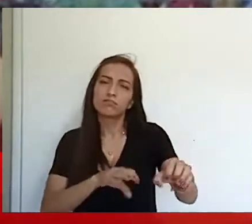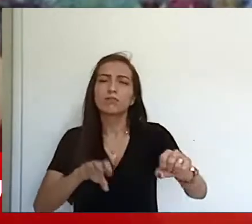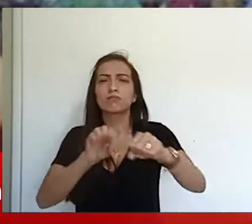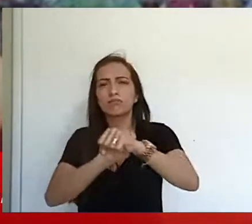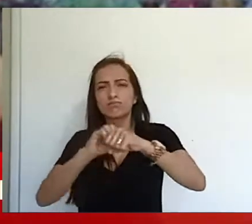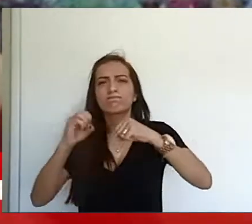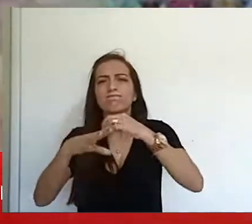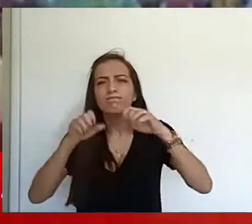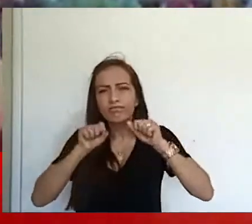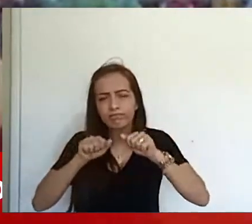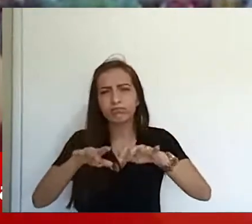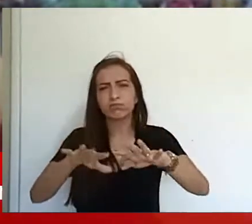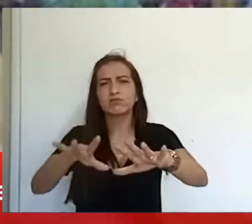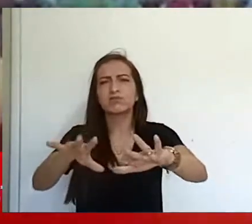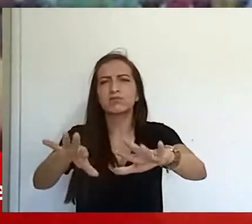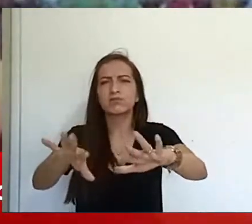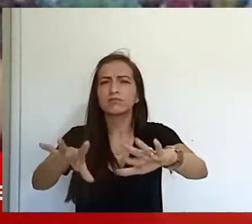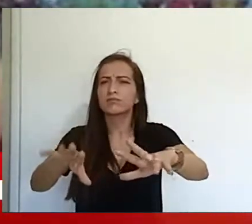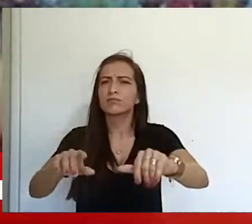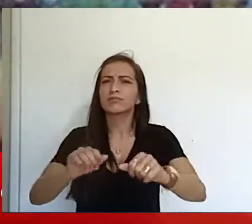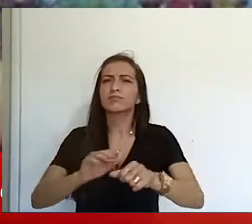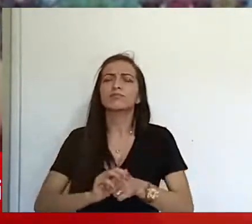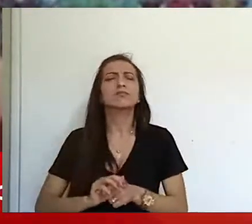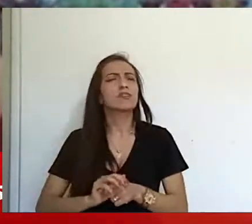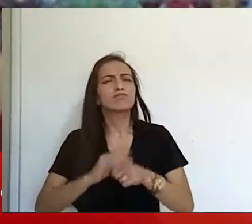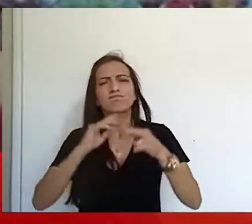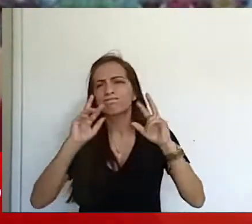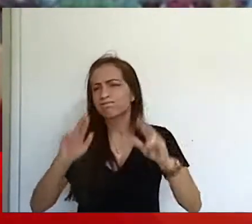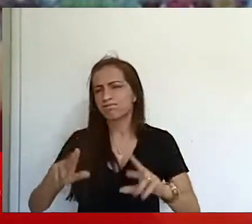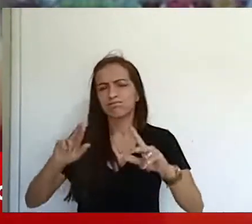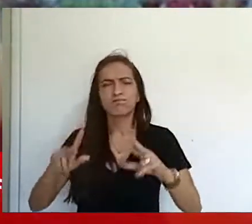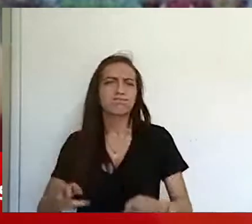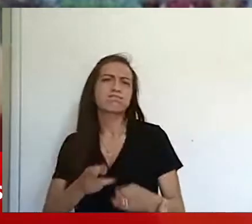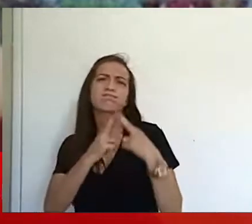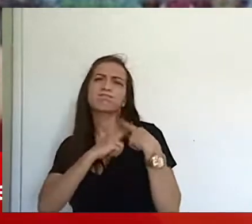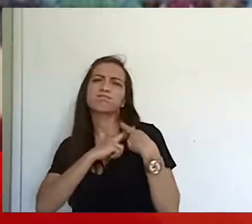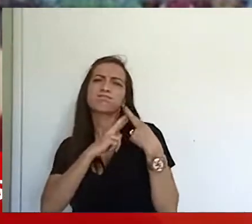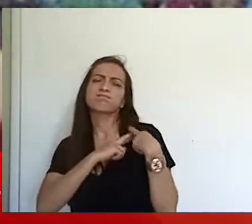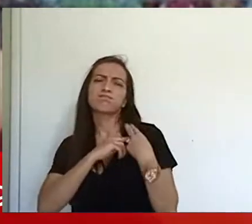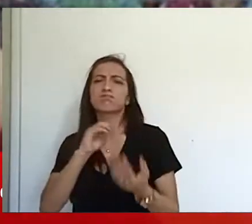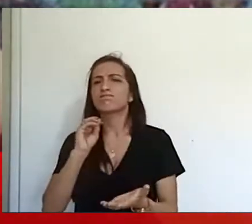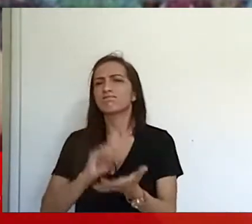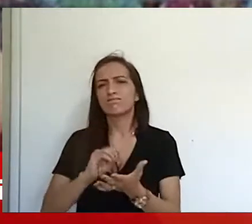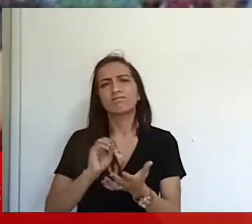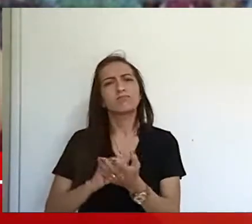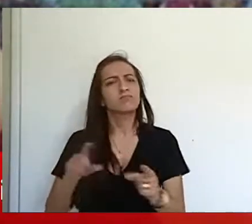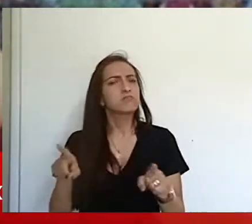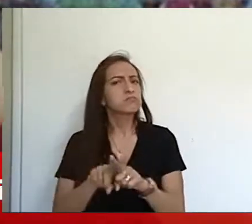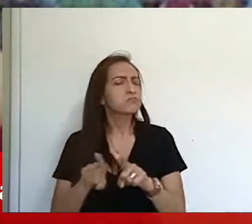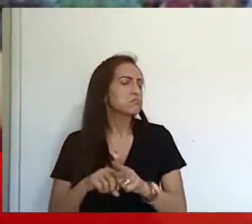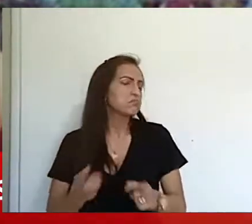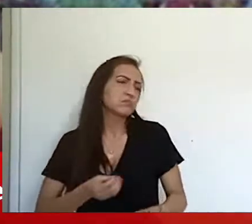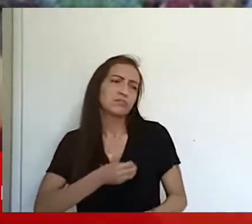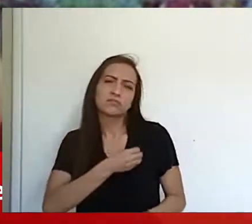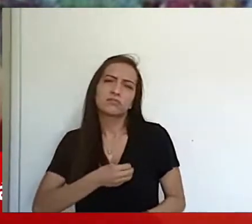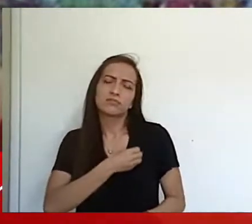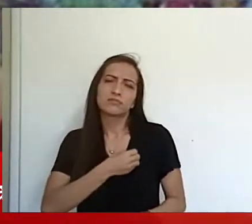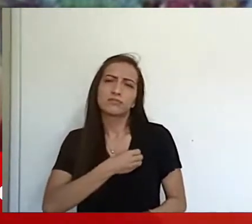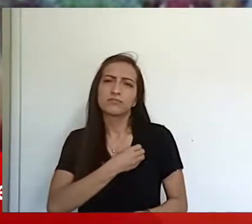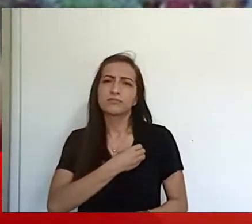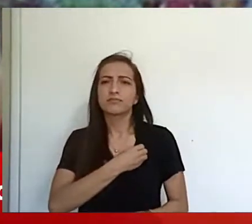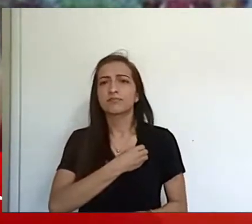política desastrosa, irresponsável, genocida que a gente está vivendo, né? Essa é uma questão. A TV FONEC,